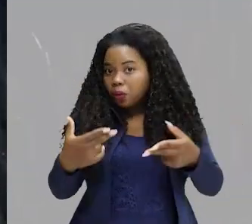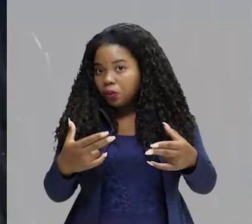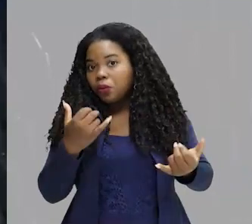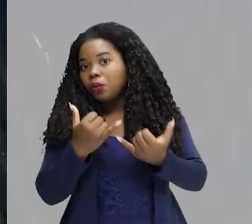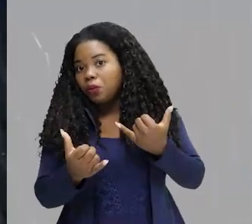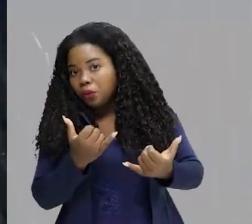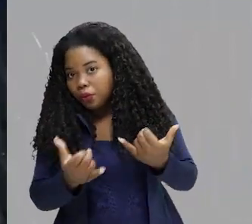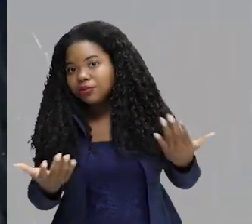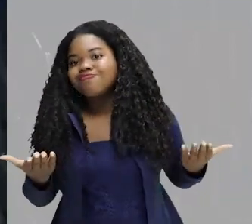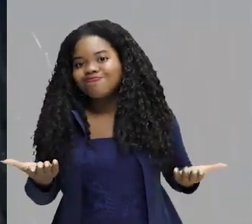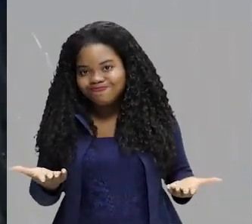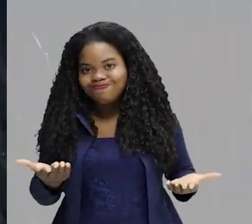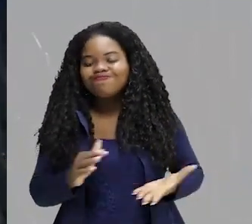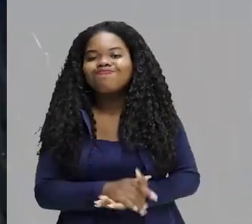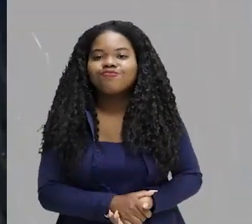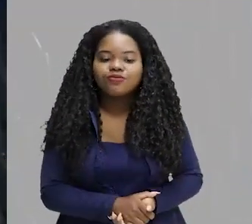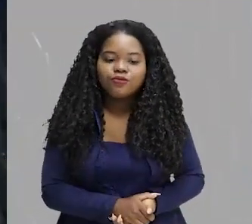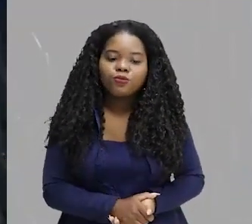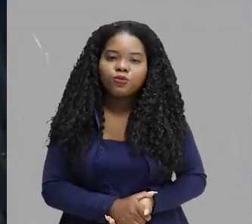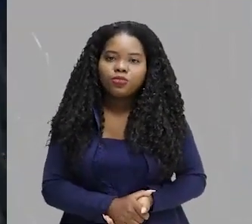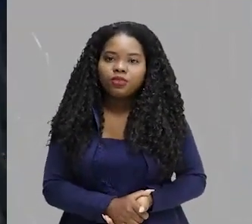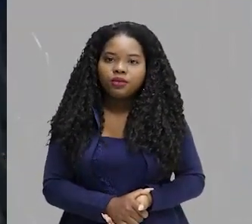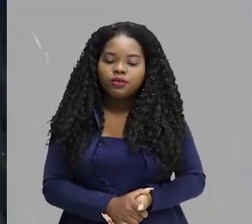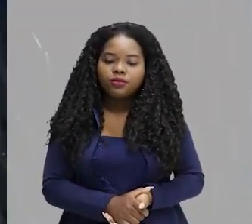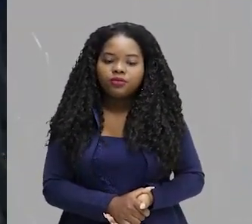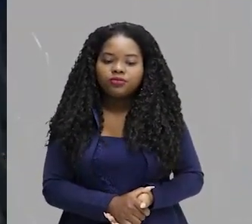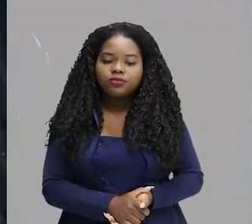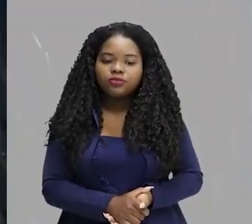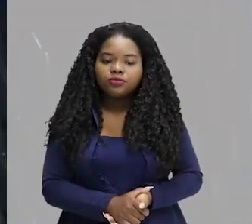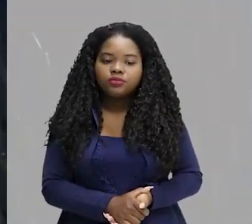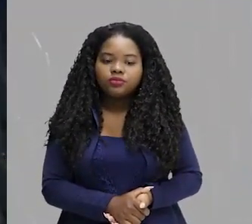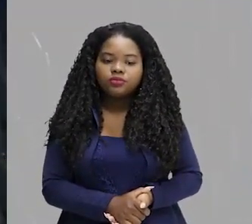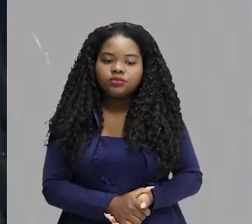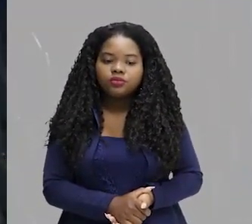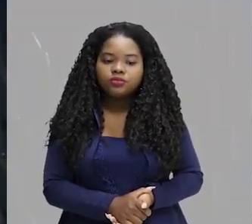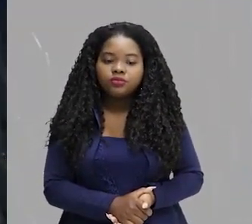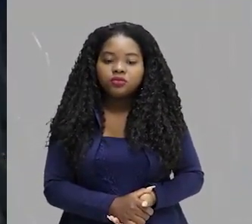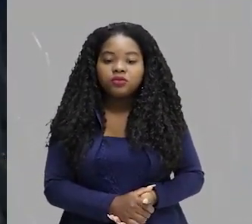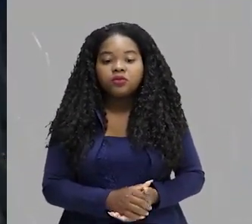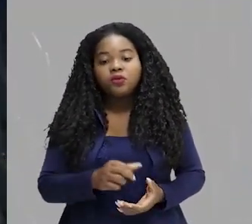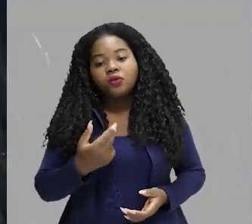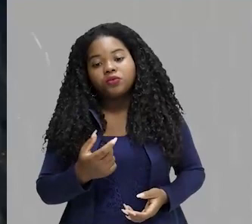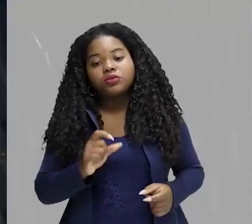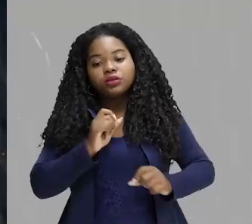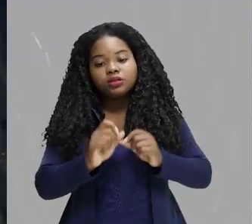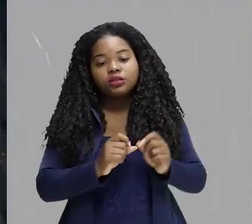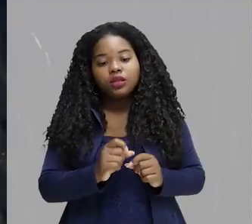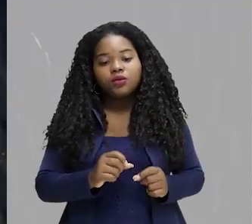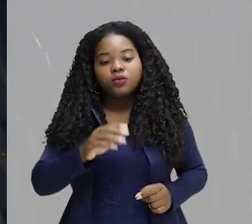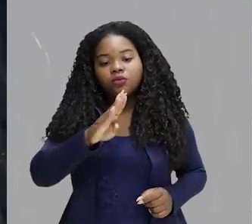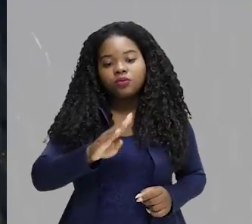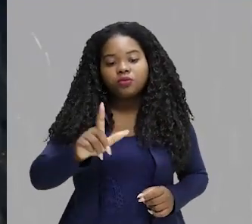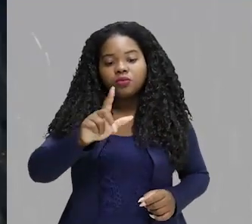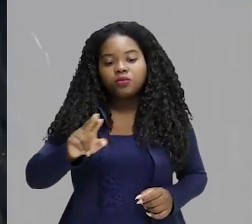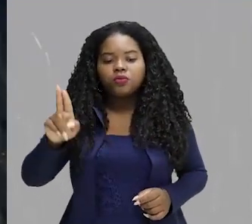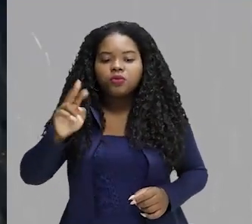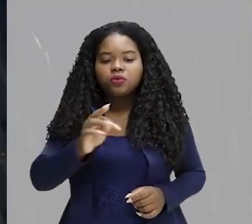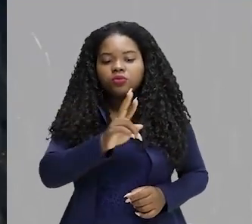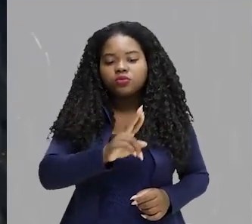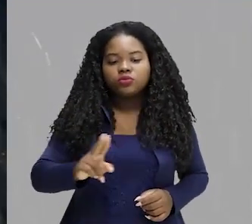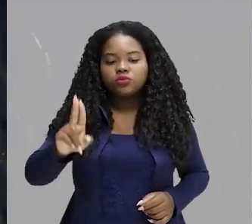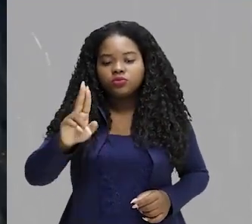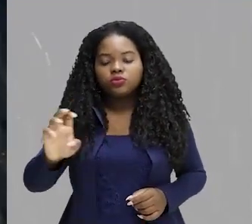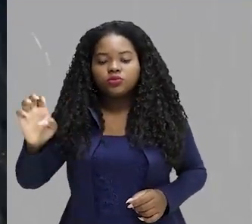uma terminação idêntica e tem o som idêntico, portanto. Ou eu posso ter blue, true,